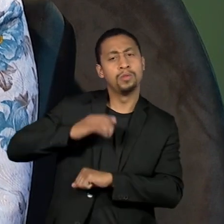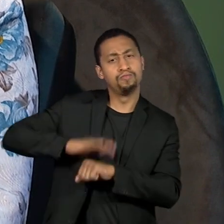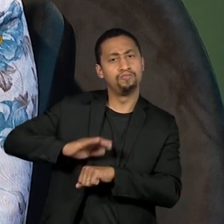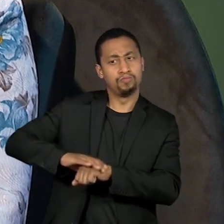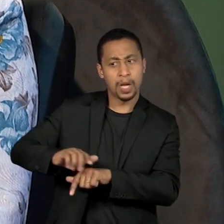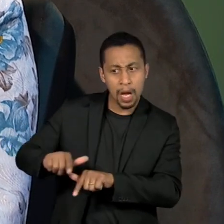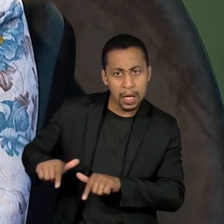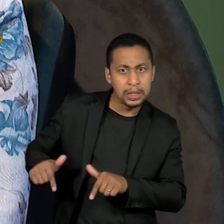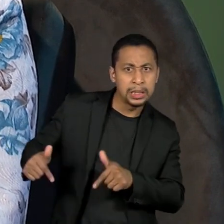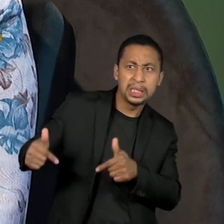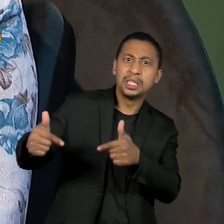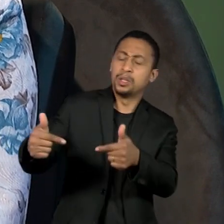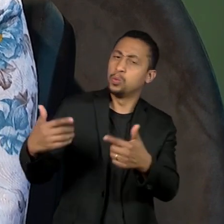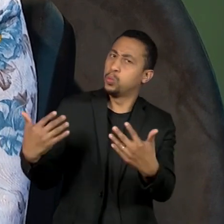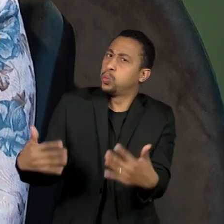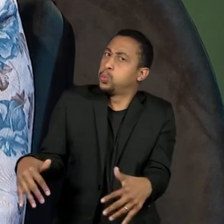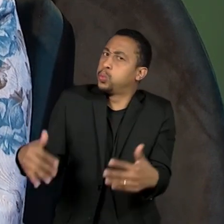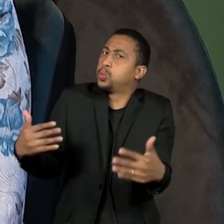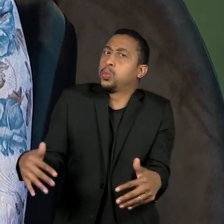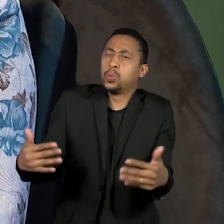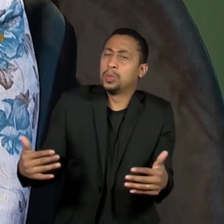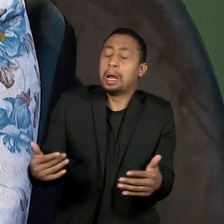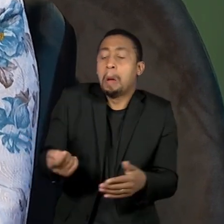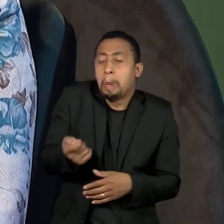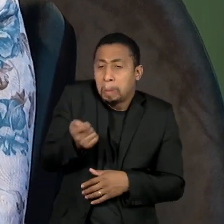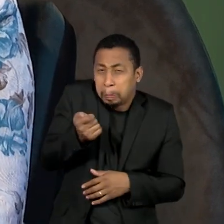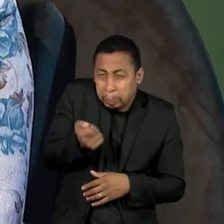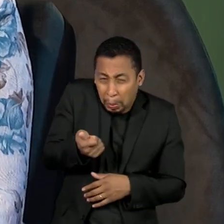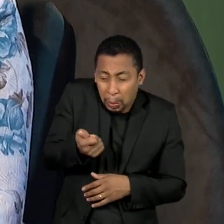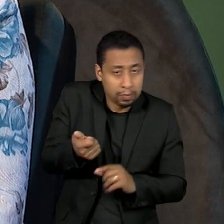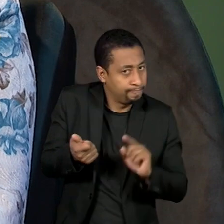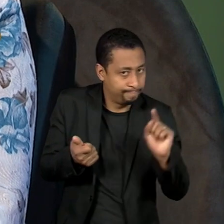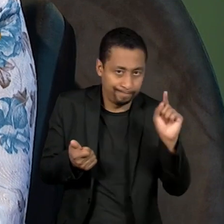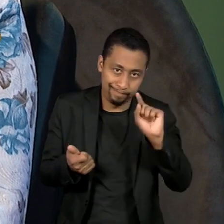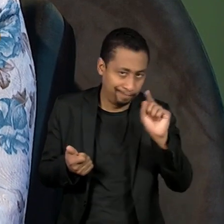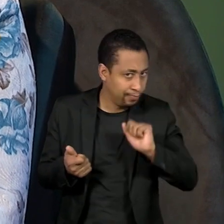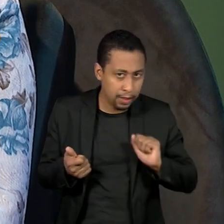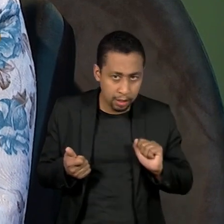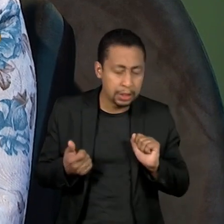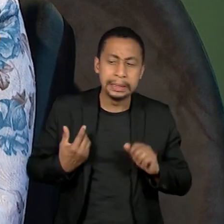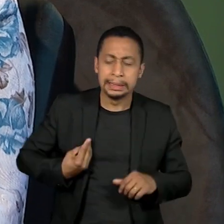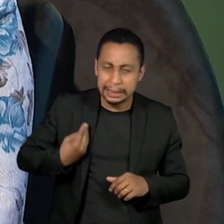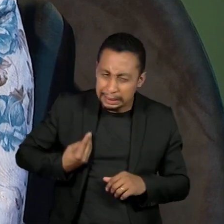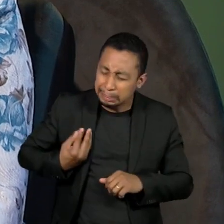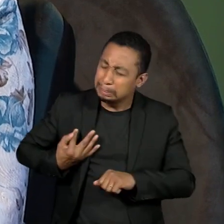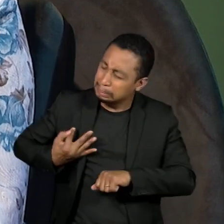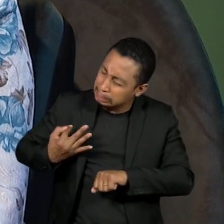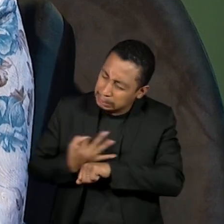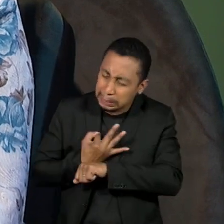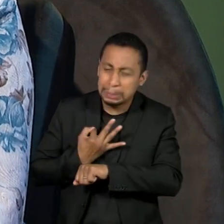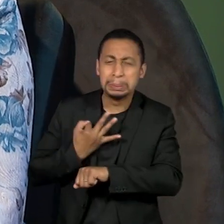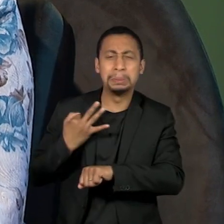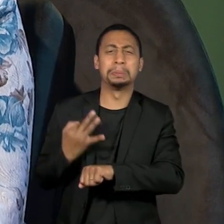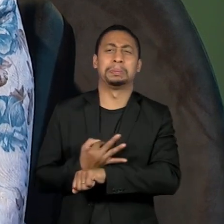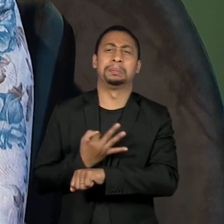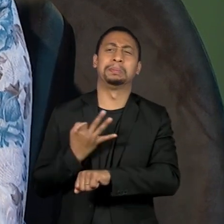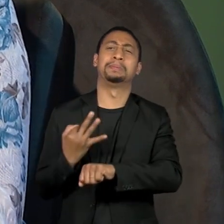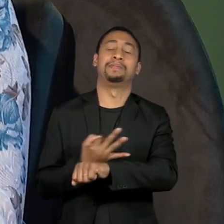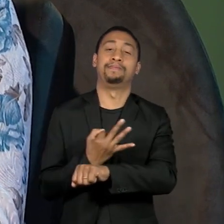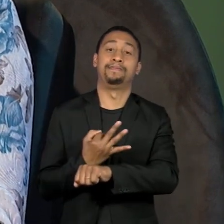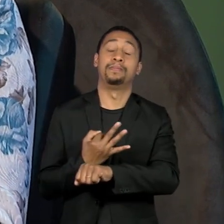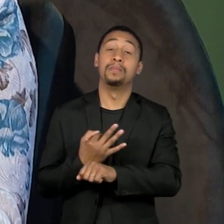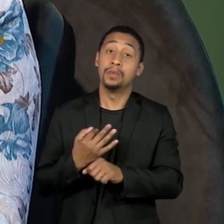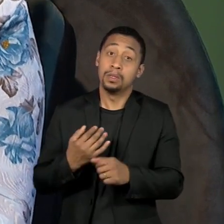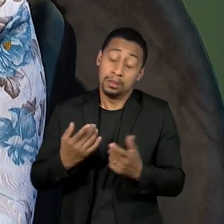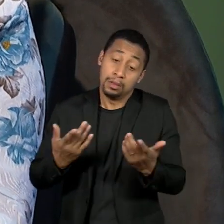não é pouca coisa, né? O que a gente vem sobrevivendo, né? Mesmo Eu vivi